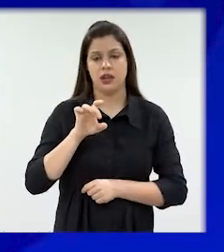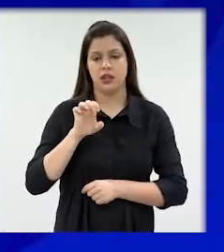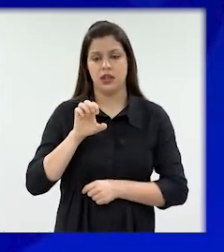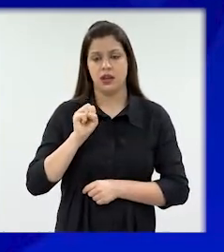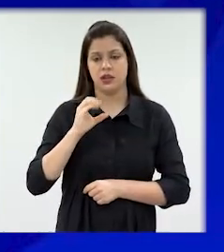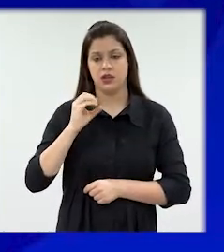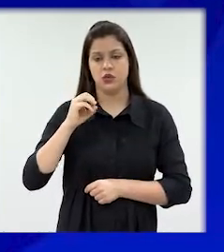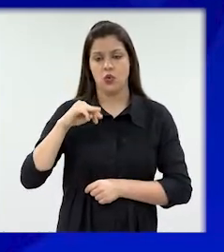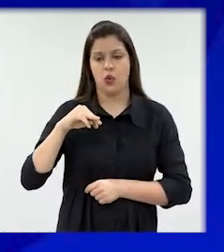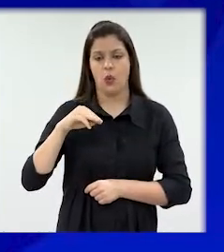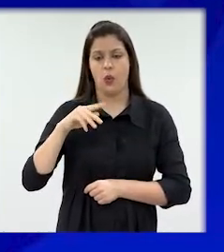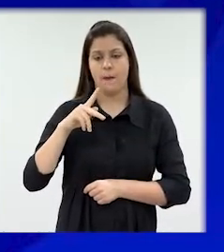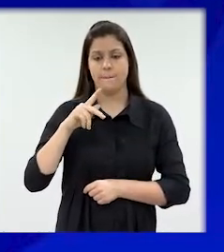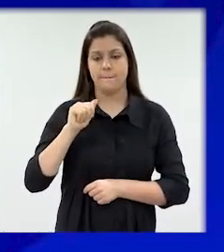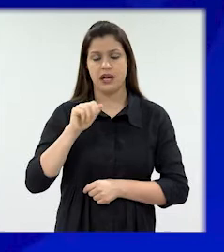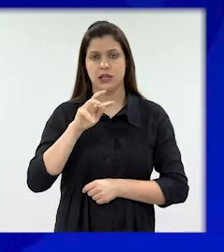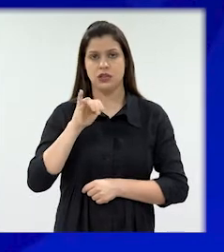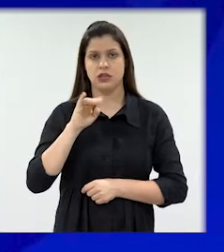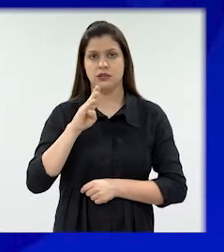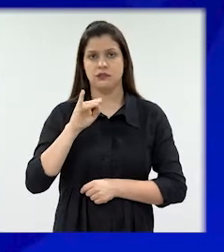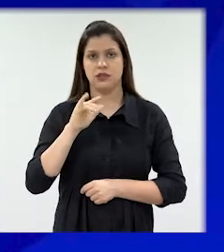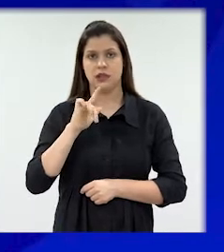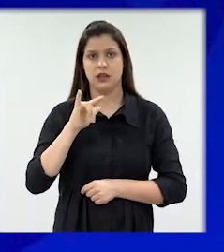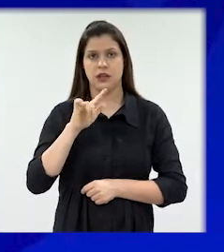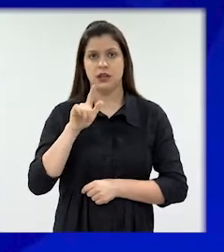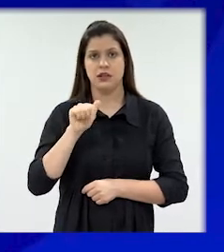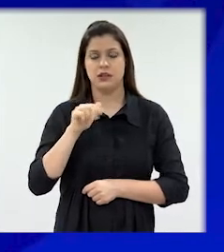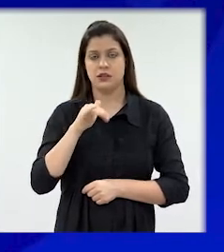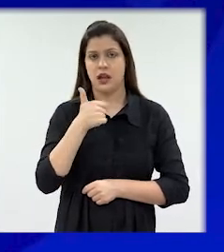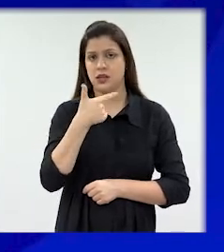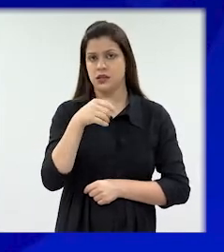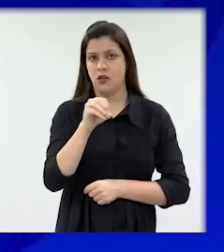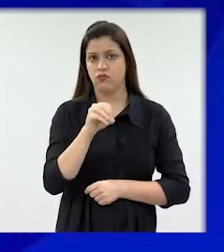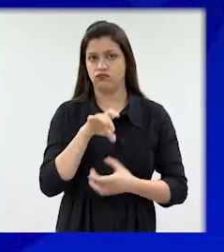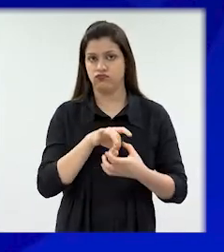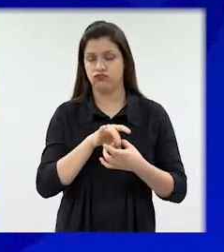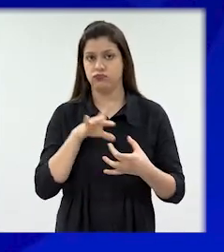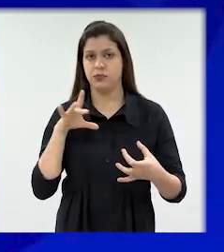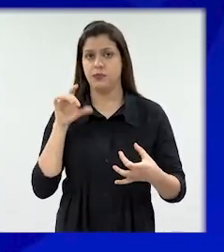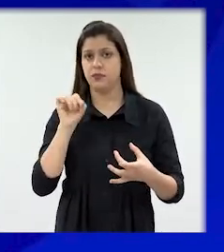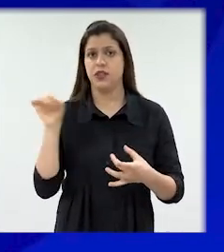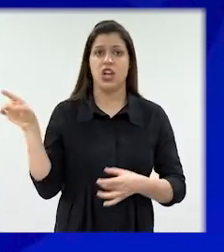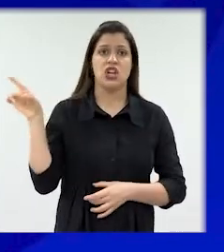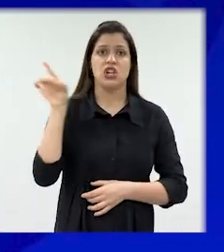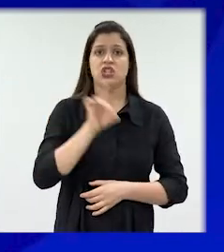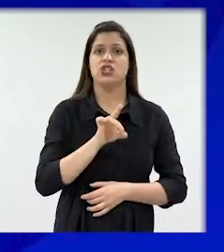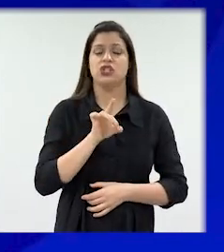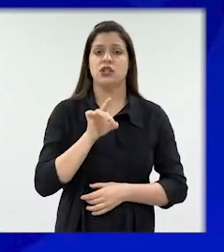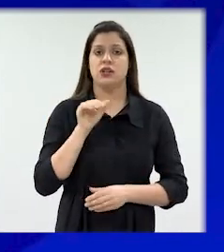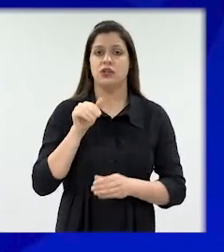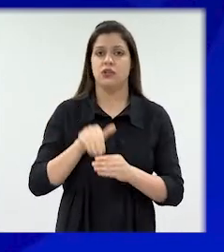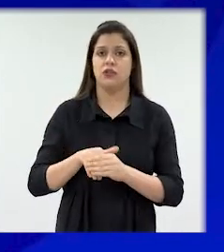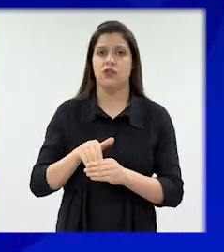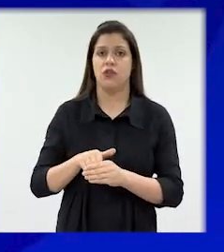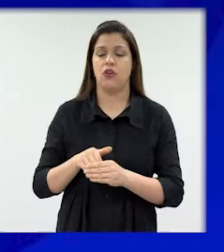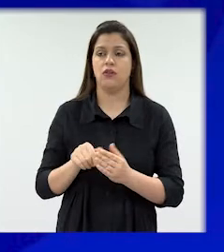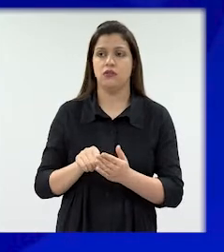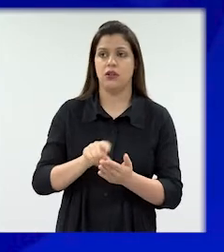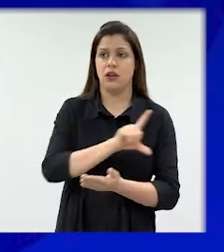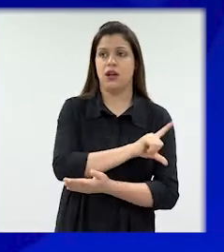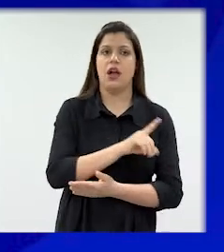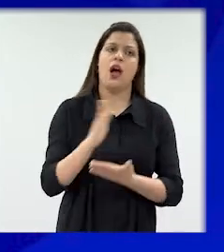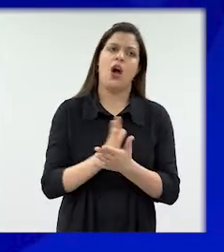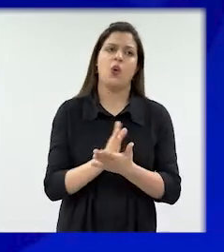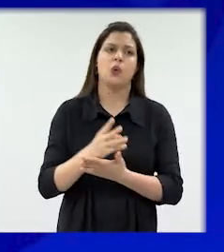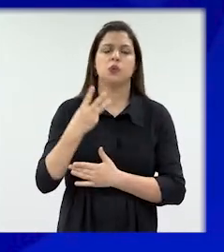desincompatibilização? Bom, o prazo de desincompatibilização ele é variável. Ele conta-se a partir do dia da eleição retroativamente.